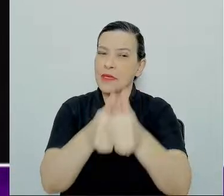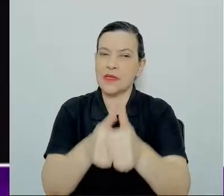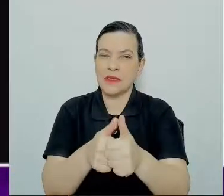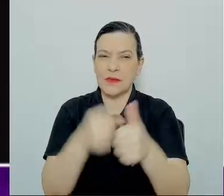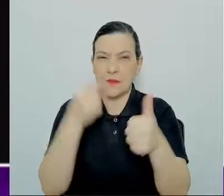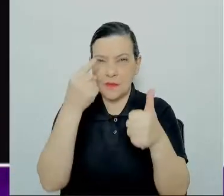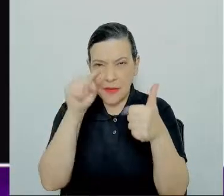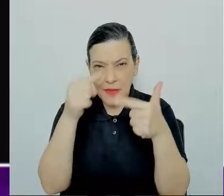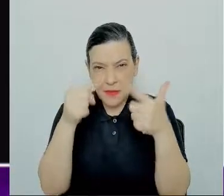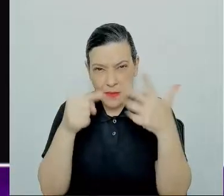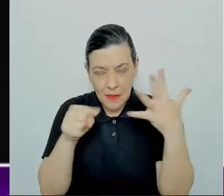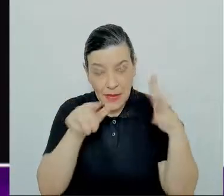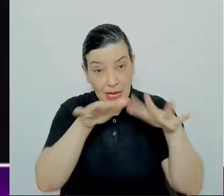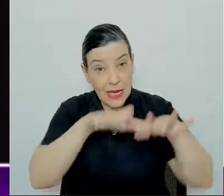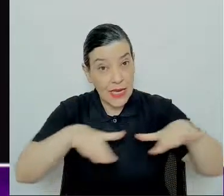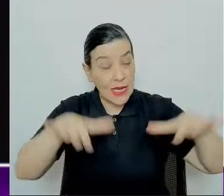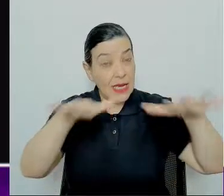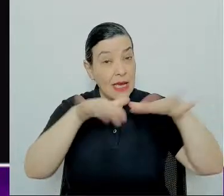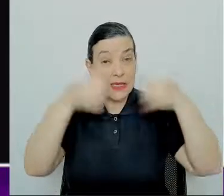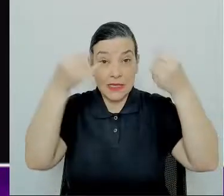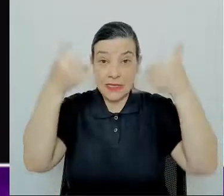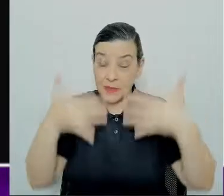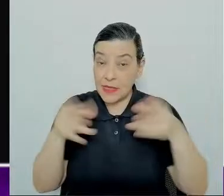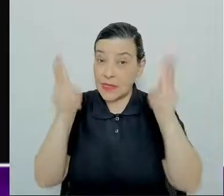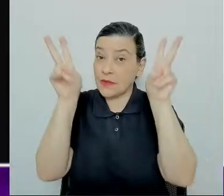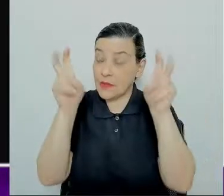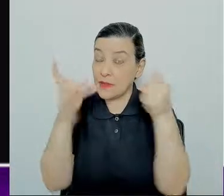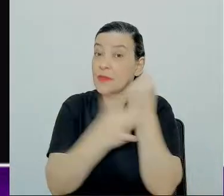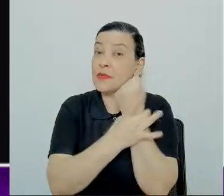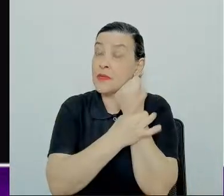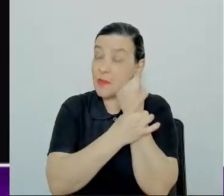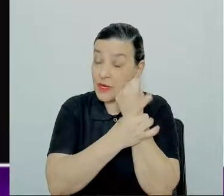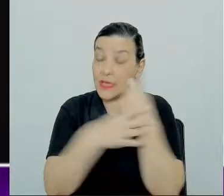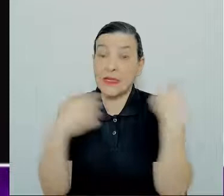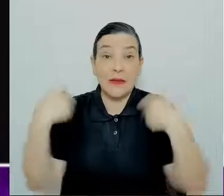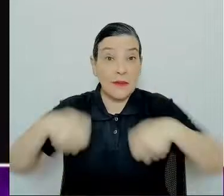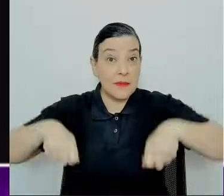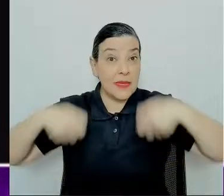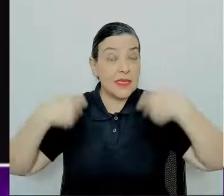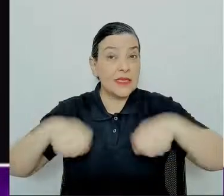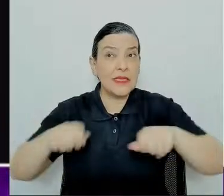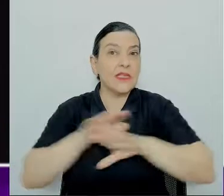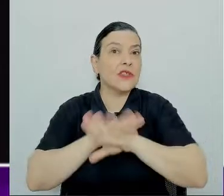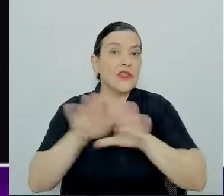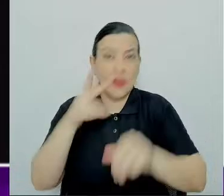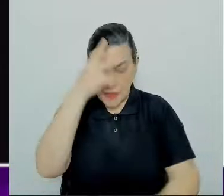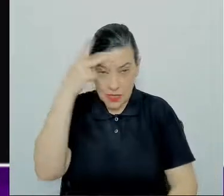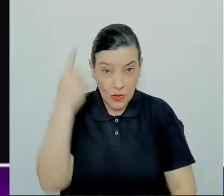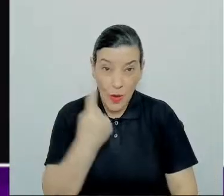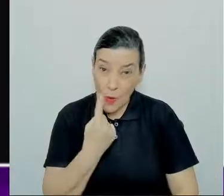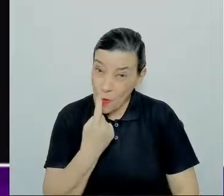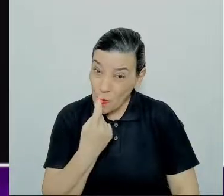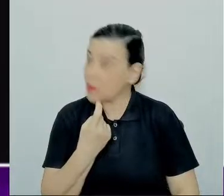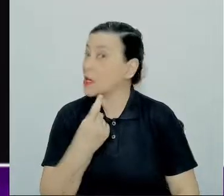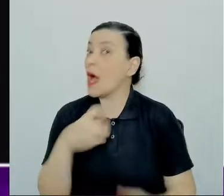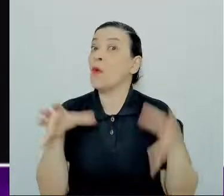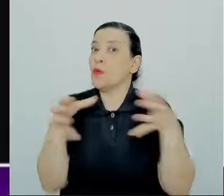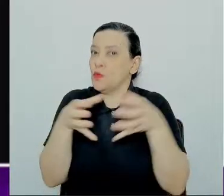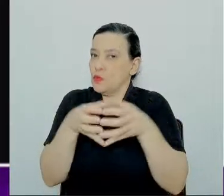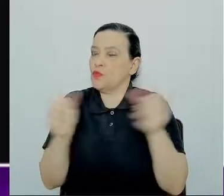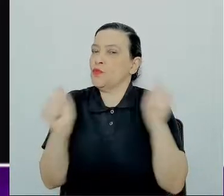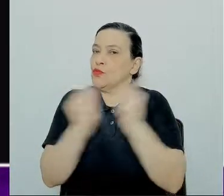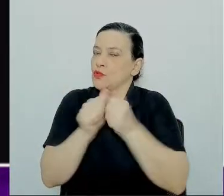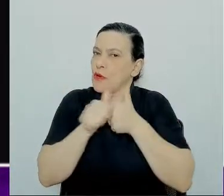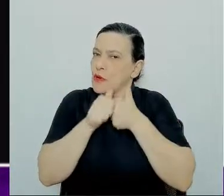várias áreas falando sobre essa parte de segurança, onde nós devemos ter não apenas uma pessoa, mas uma equipe olhando para isso,